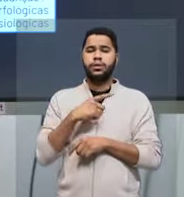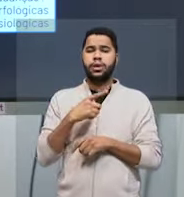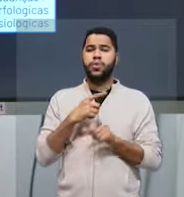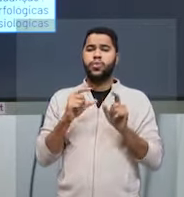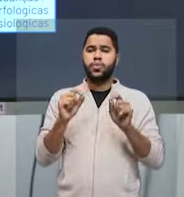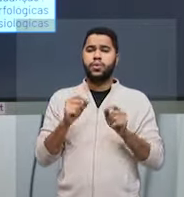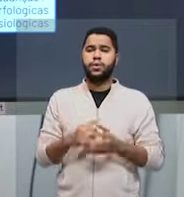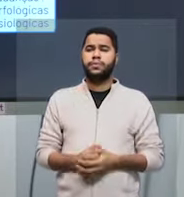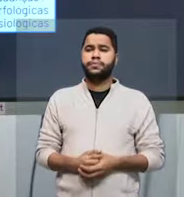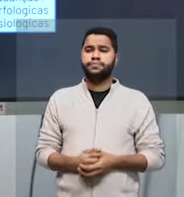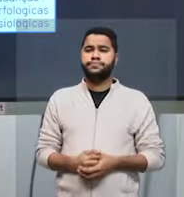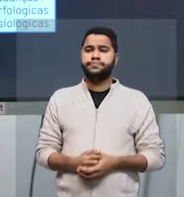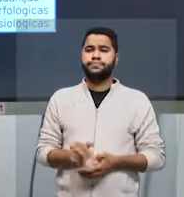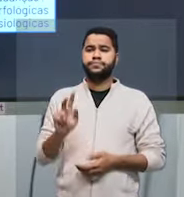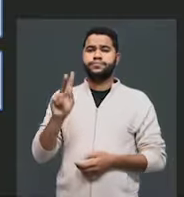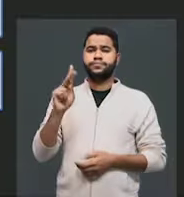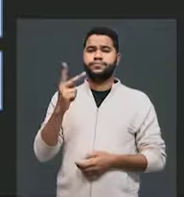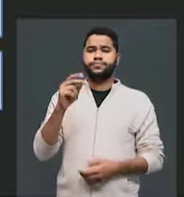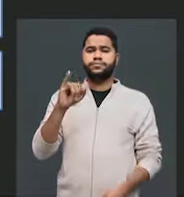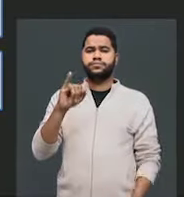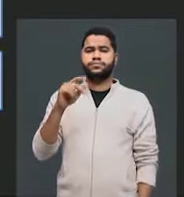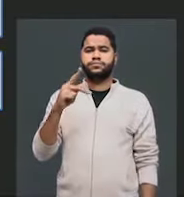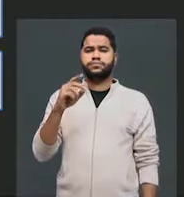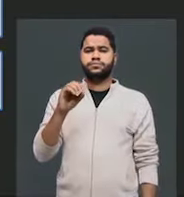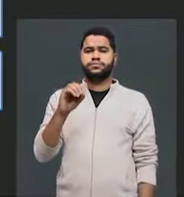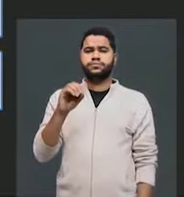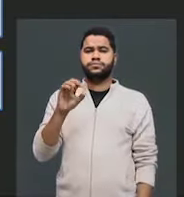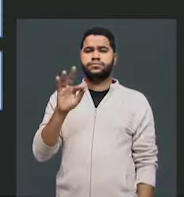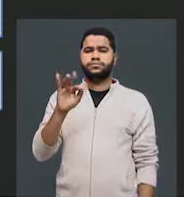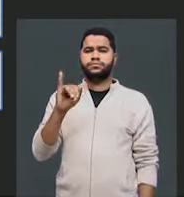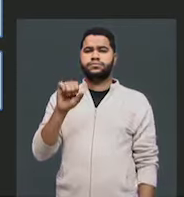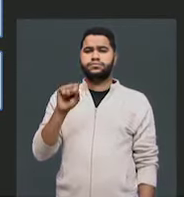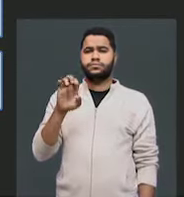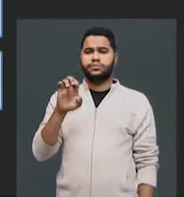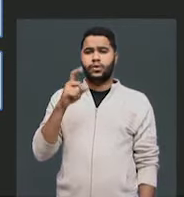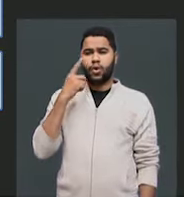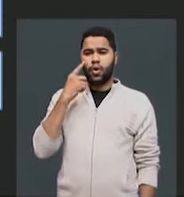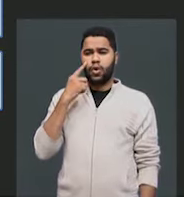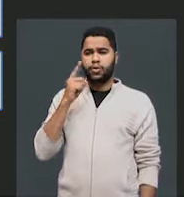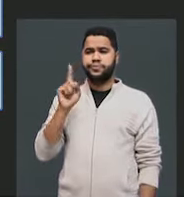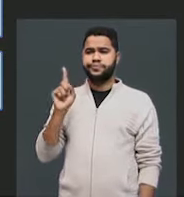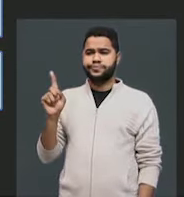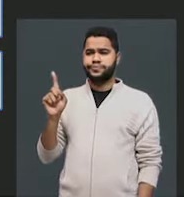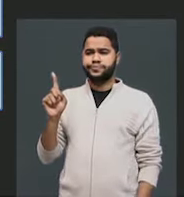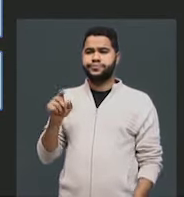olha, na hipófise, deixa eu pegar aqui uma corzinha.